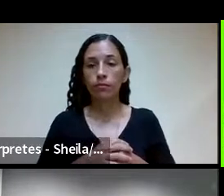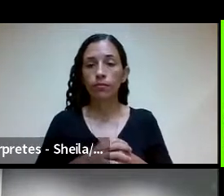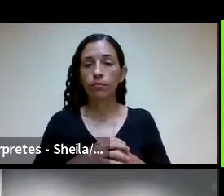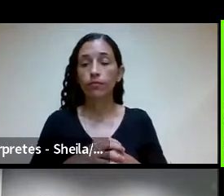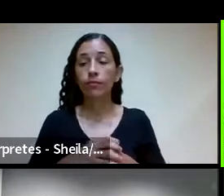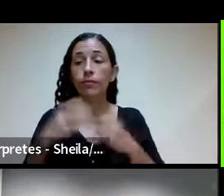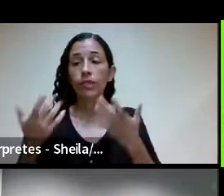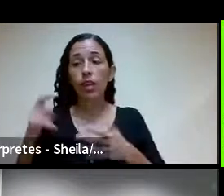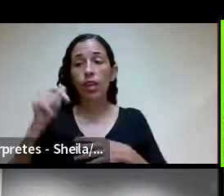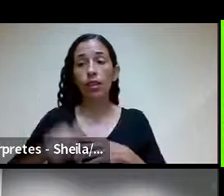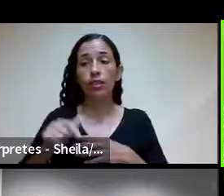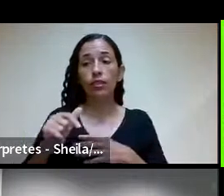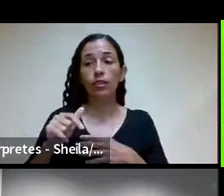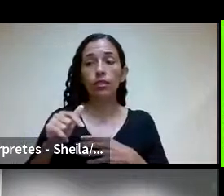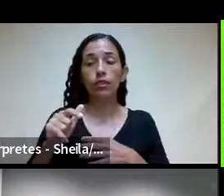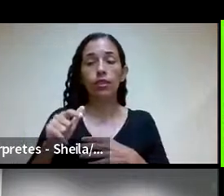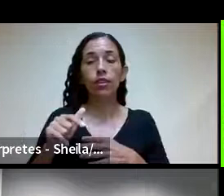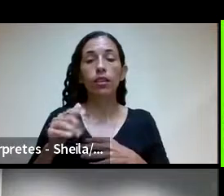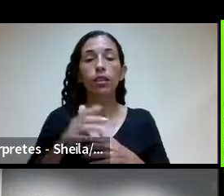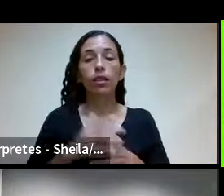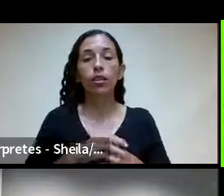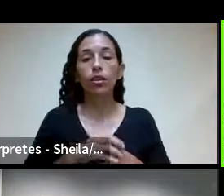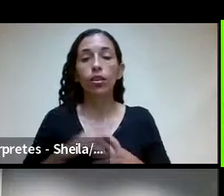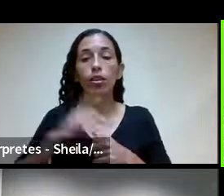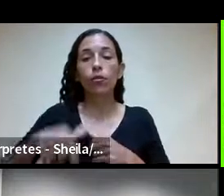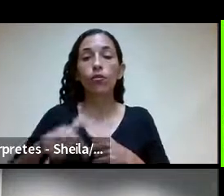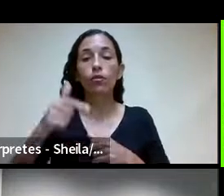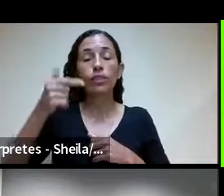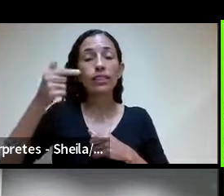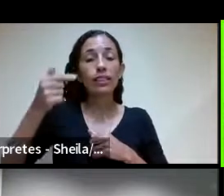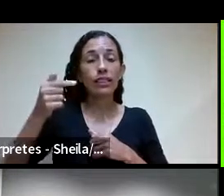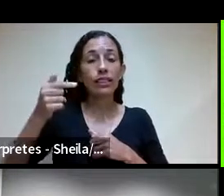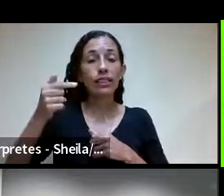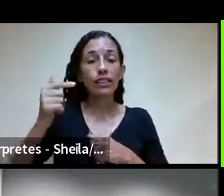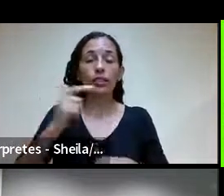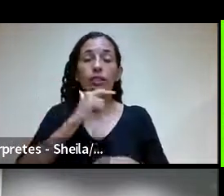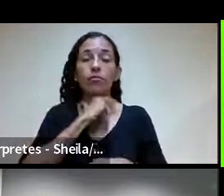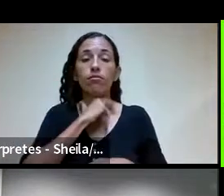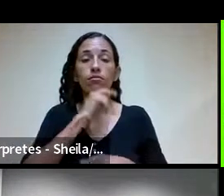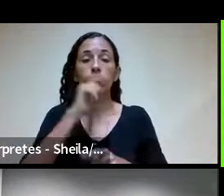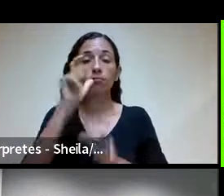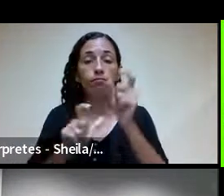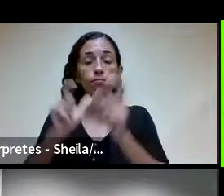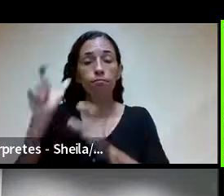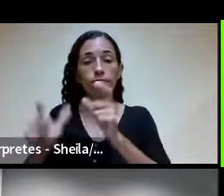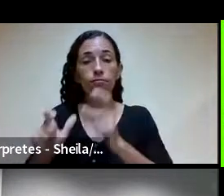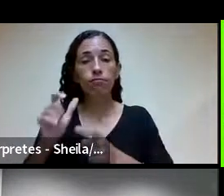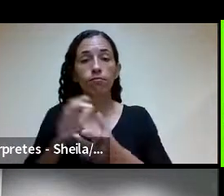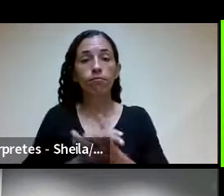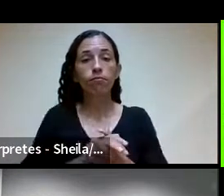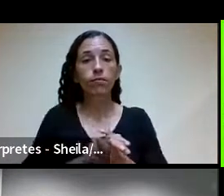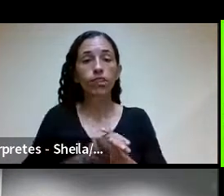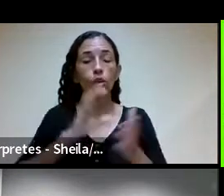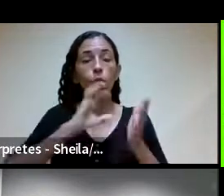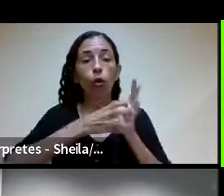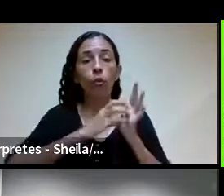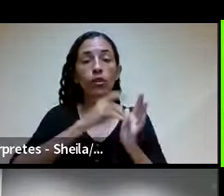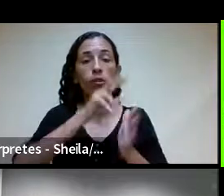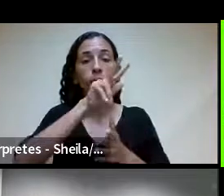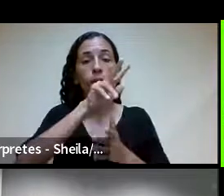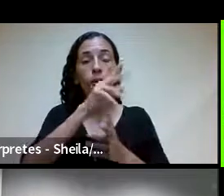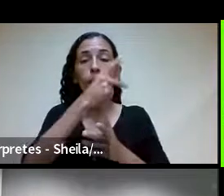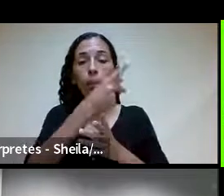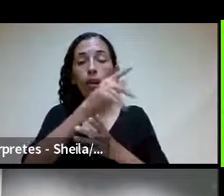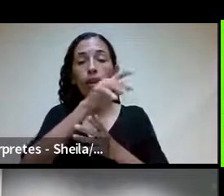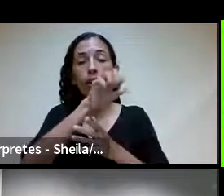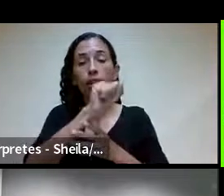sido perpetrada em sede das candidaturas vereador de Mossoró pelo PSDB, especificamente no que tange às